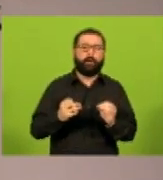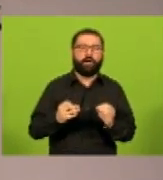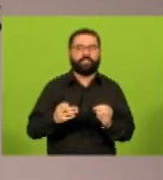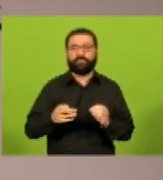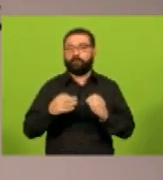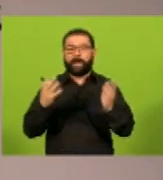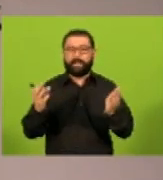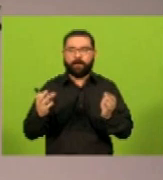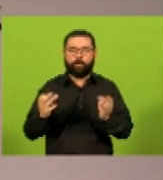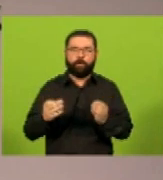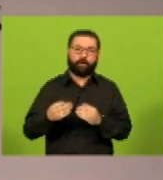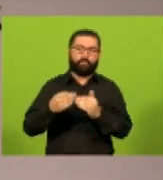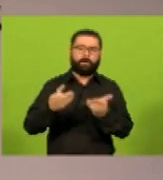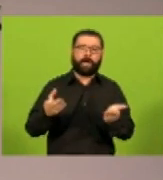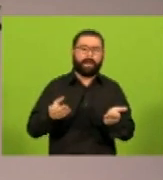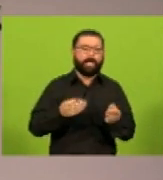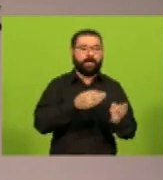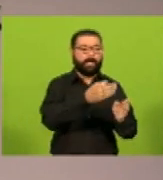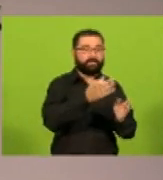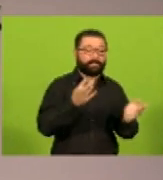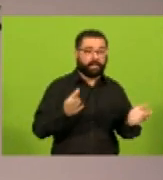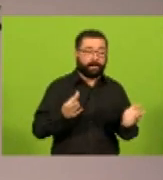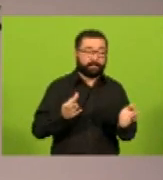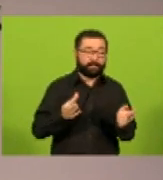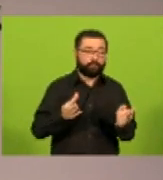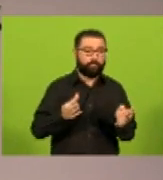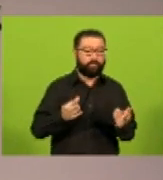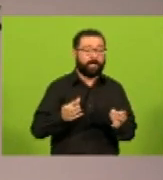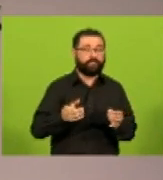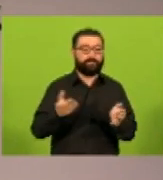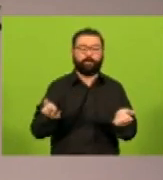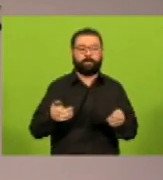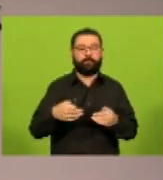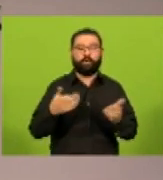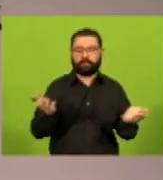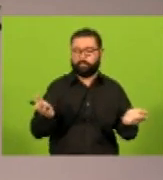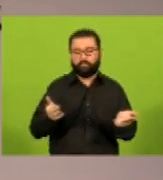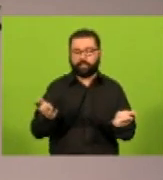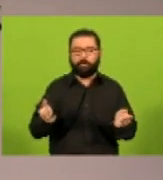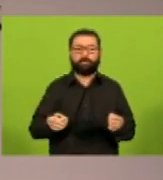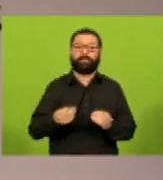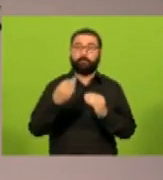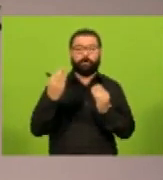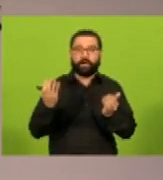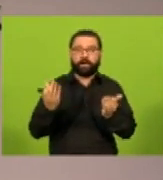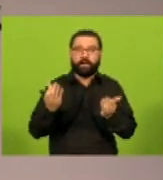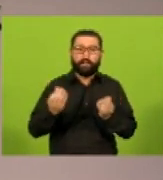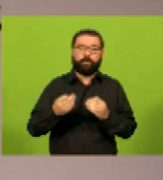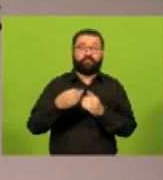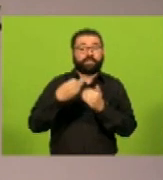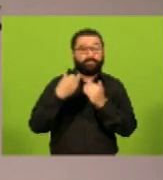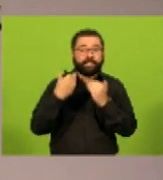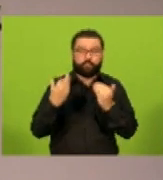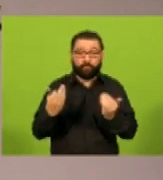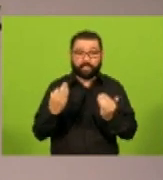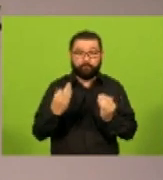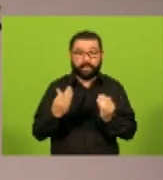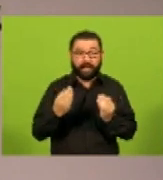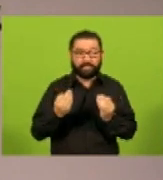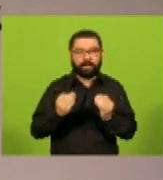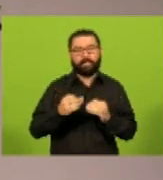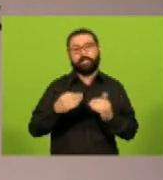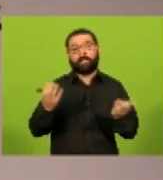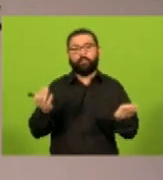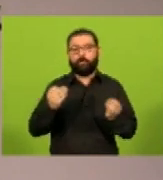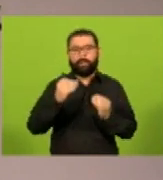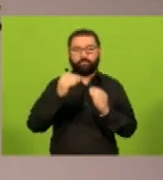Você não pode, de maneira alguma, colocar esses componentes, filtro e ponta, ou qualquer outro, na boca, porque você vai se